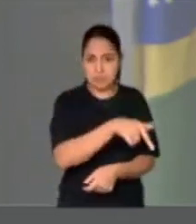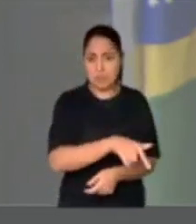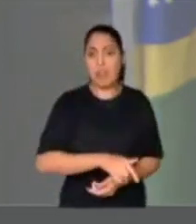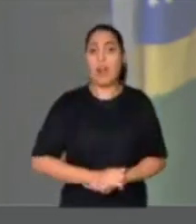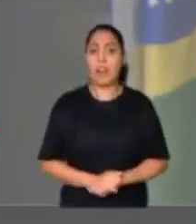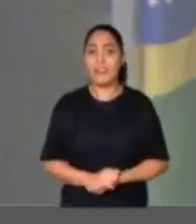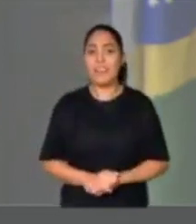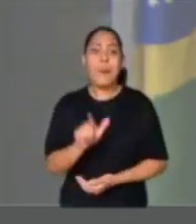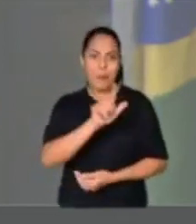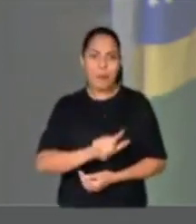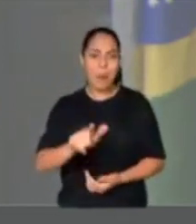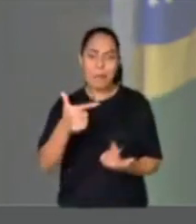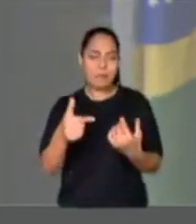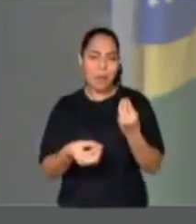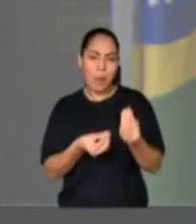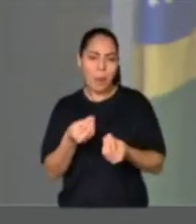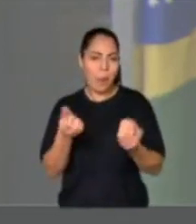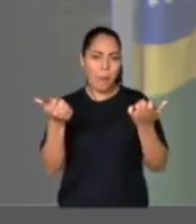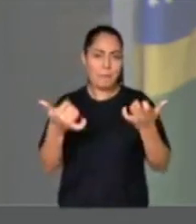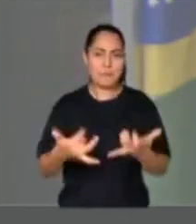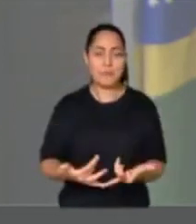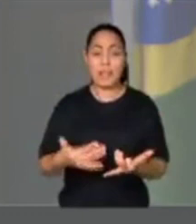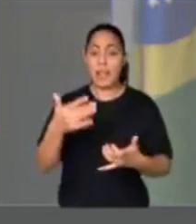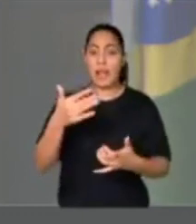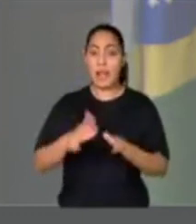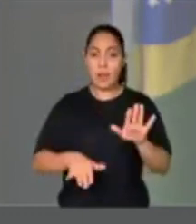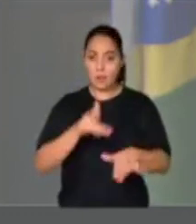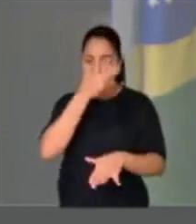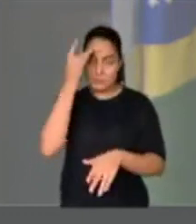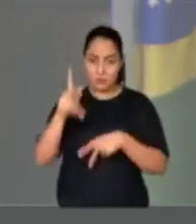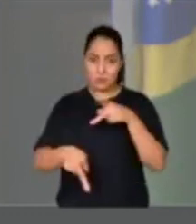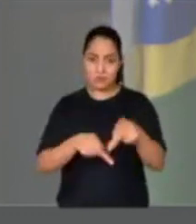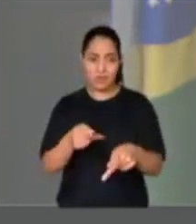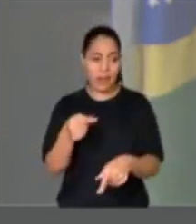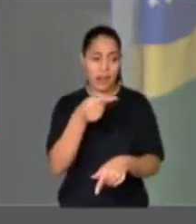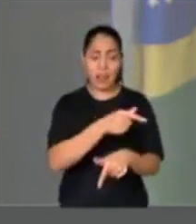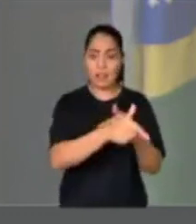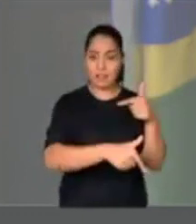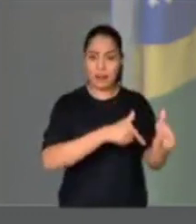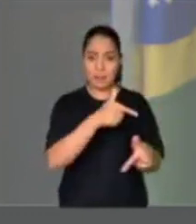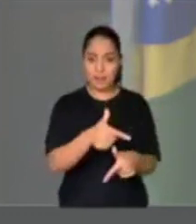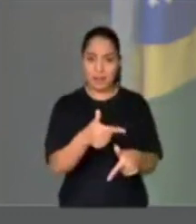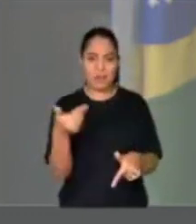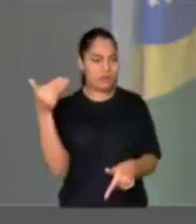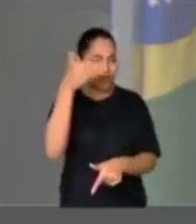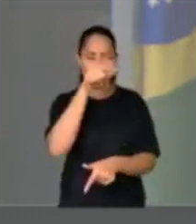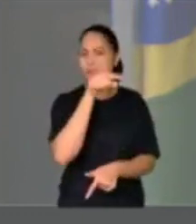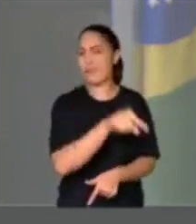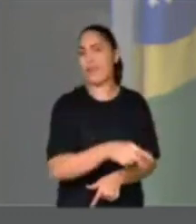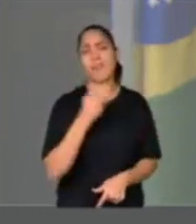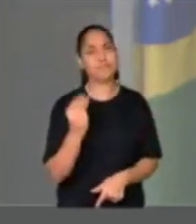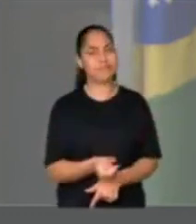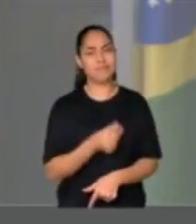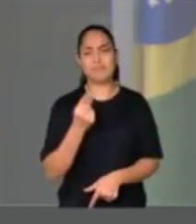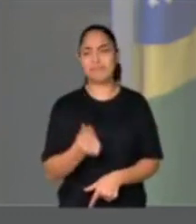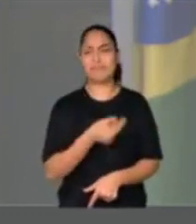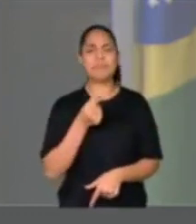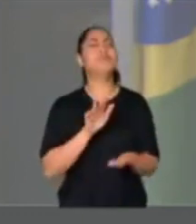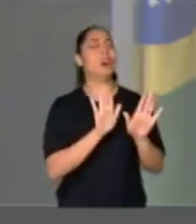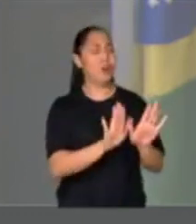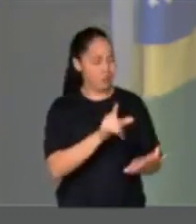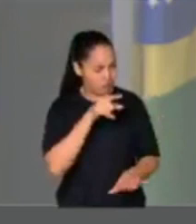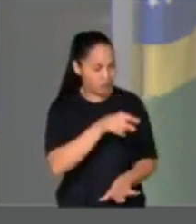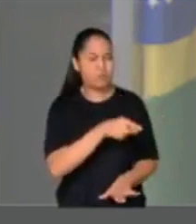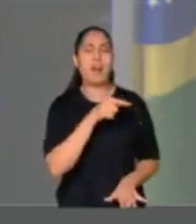mais em brasileiros que vão voltar para o Brasil, que estão trabalhando temporariamente. Já são brasileiros que estão no Japão, vão continuar